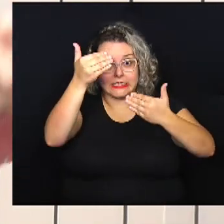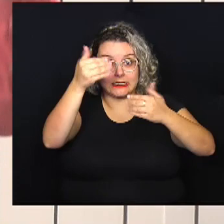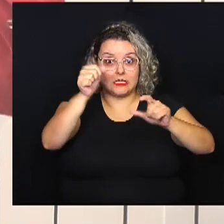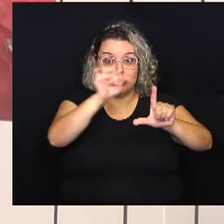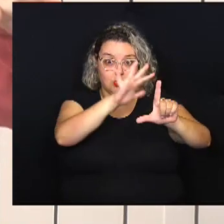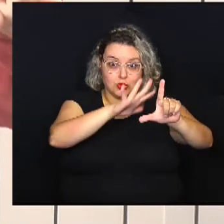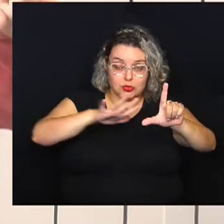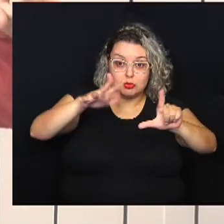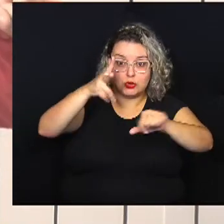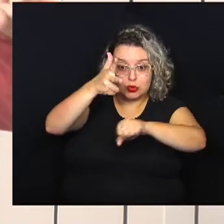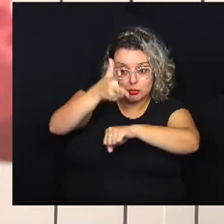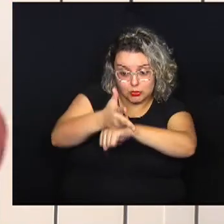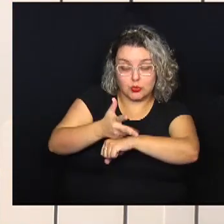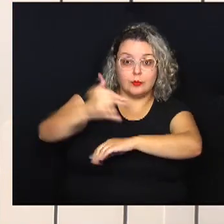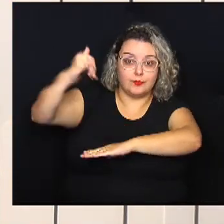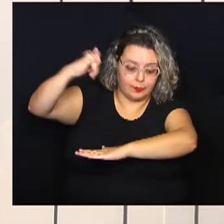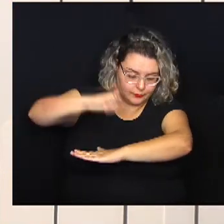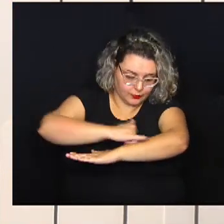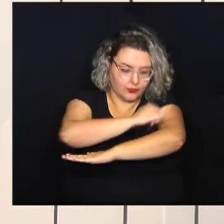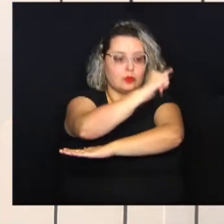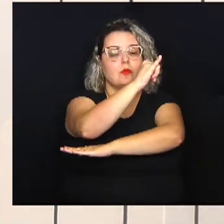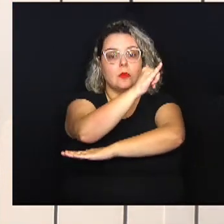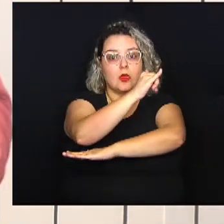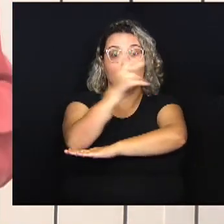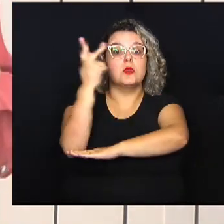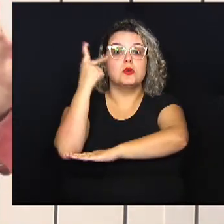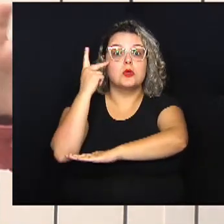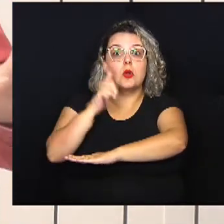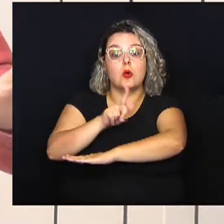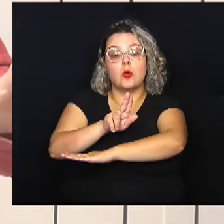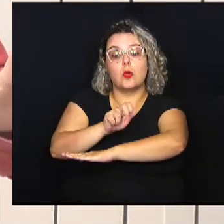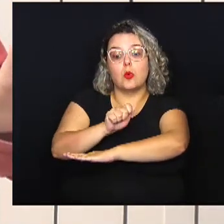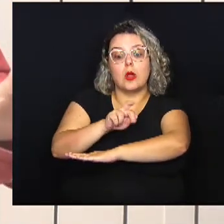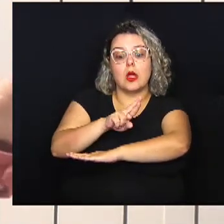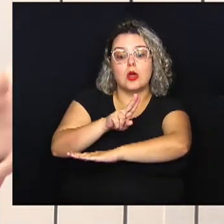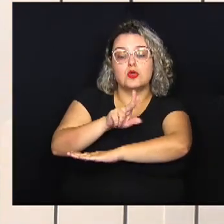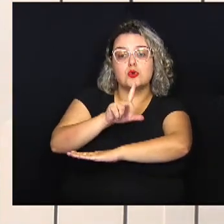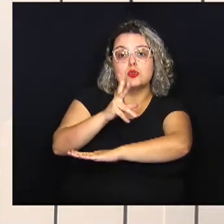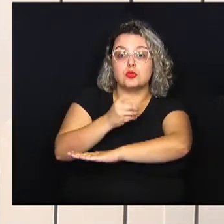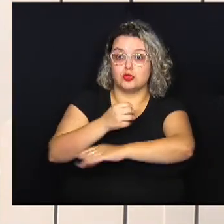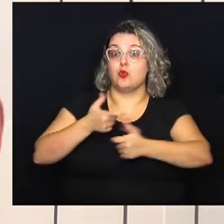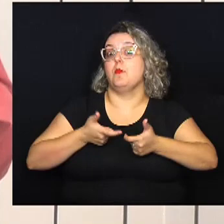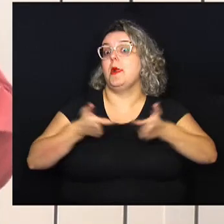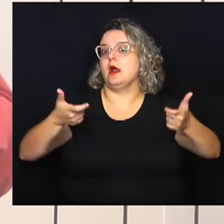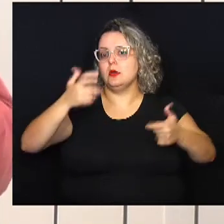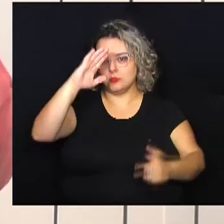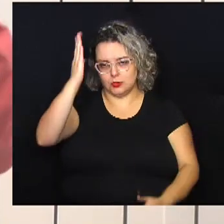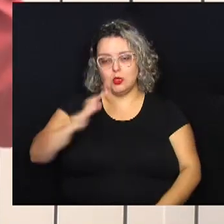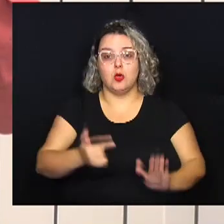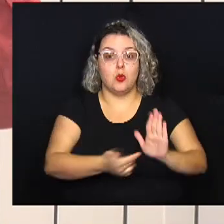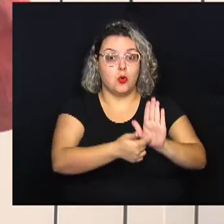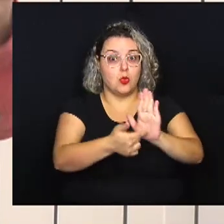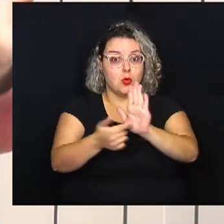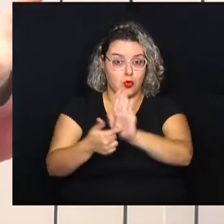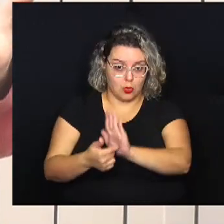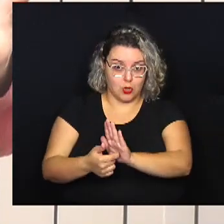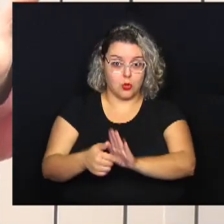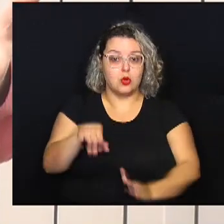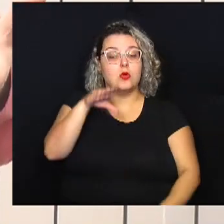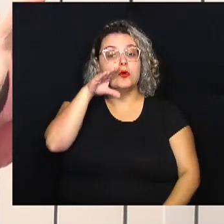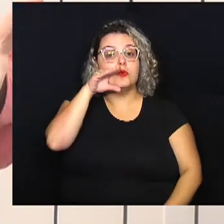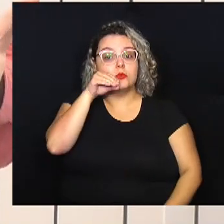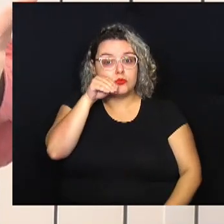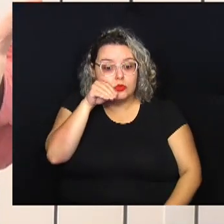de câmeras no Aeroporto Internacional de São Paulo, em Guarulhos, o maior do Brasil, em que mostraram funcionários